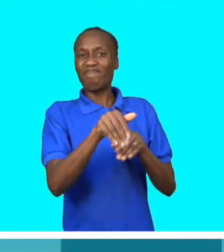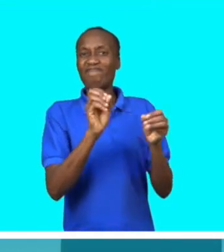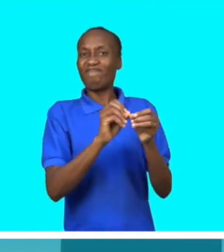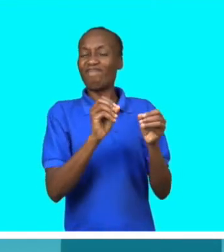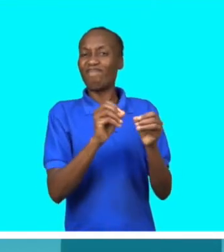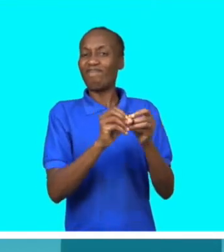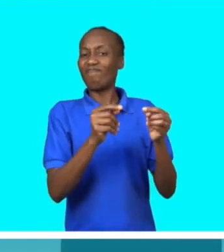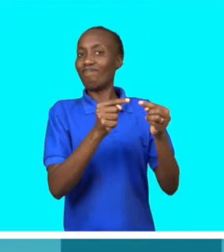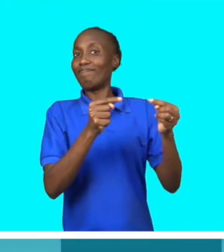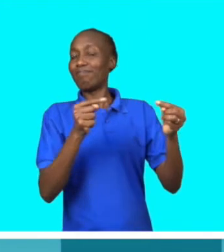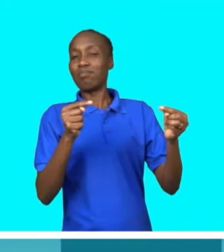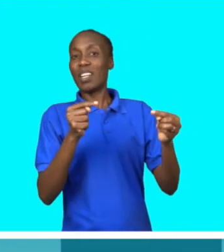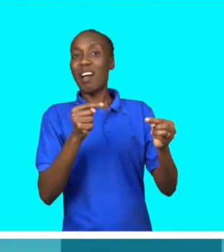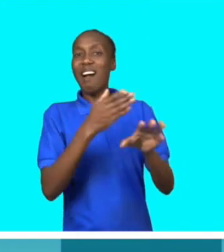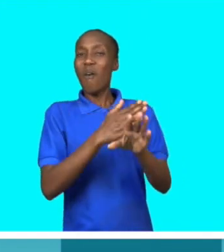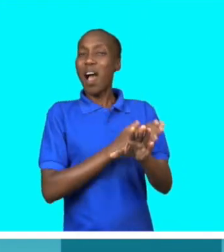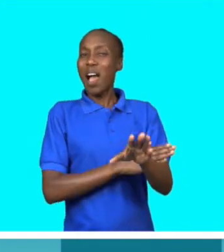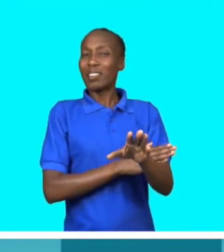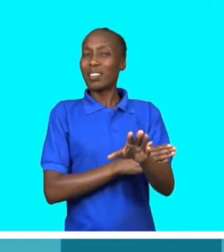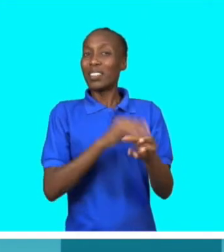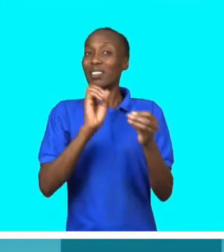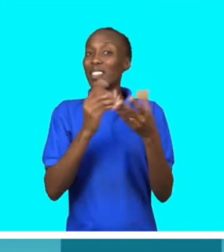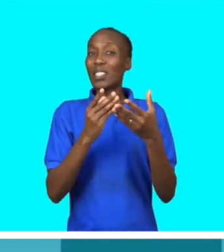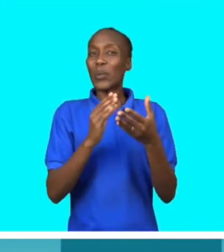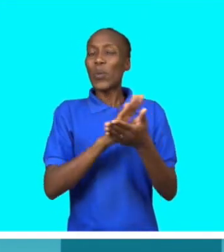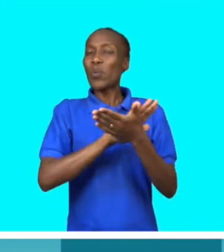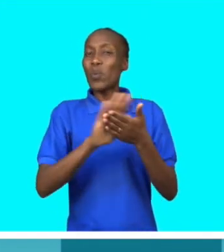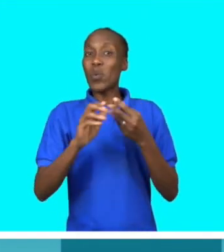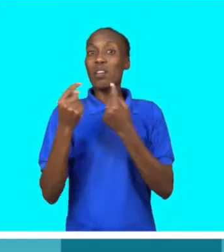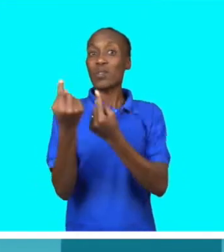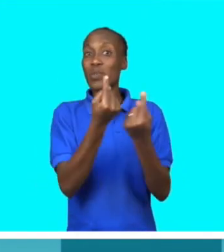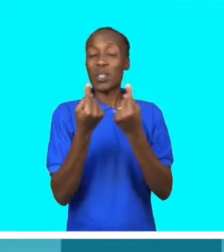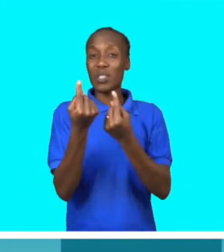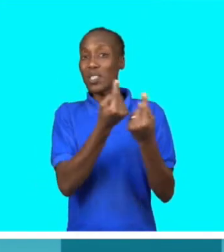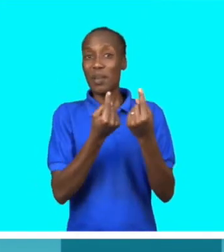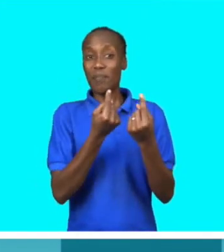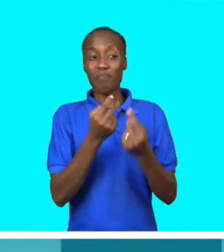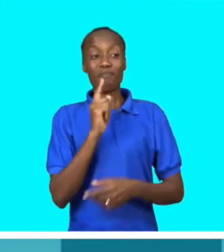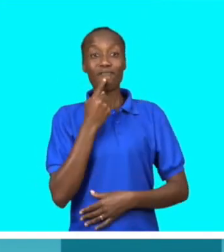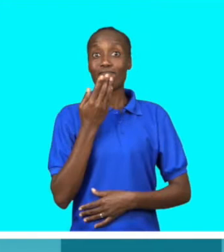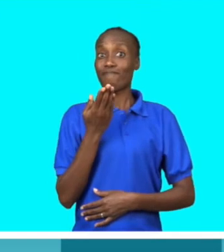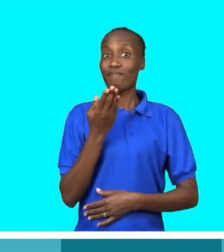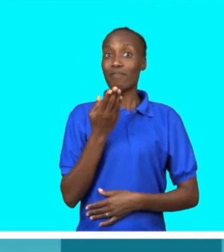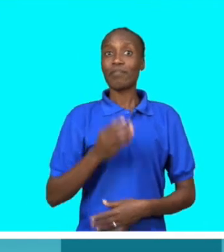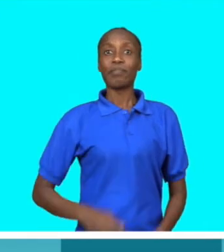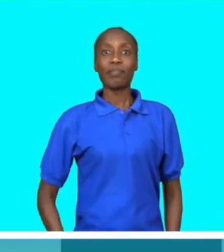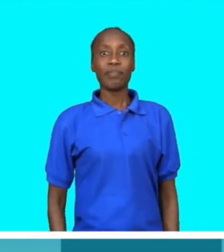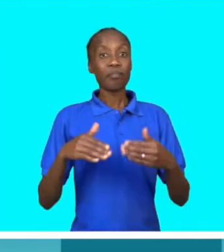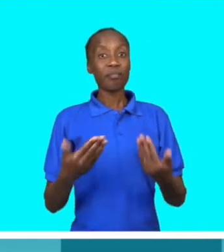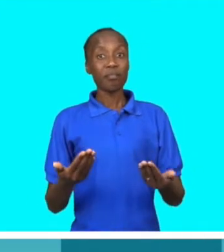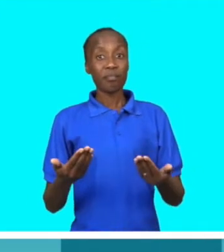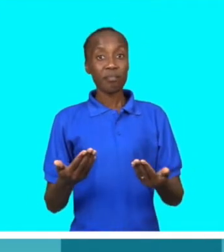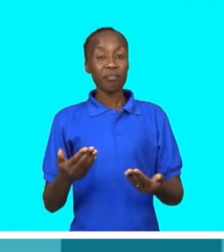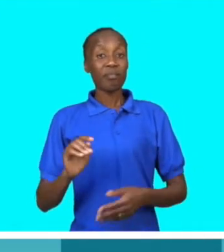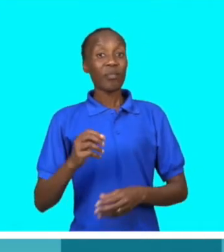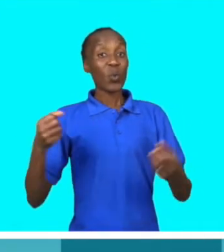já se separou de si, porque não é aquela que era antes, nunca teve uma situação dessa, de parar de uma situação dessa? Não,